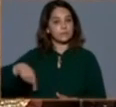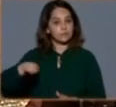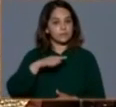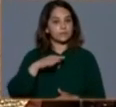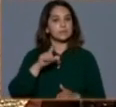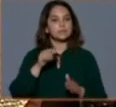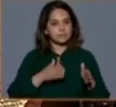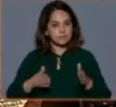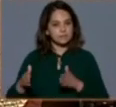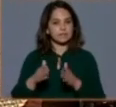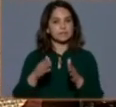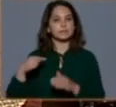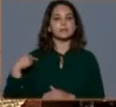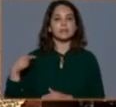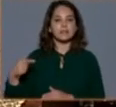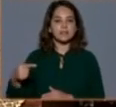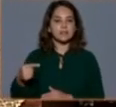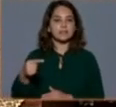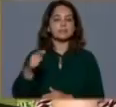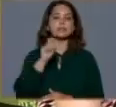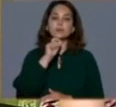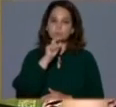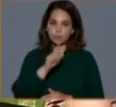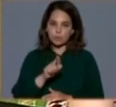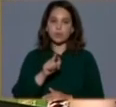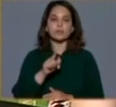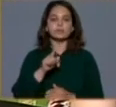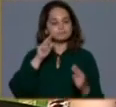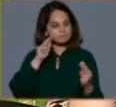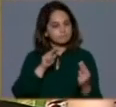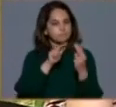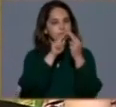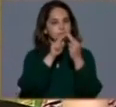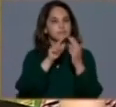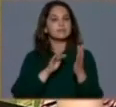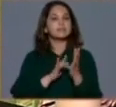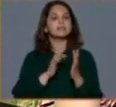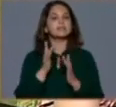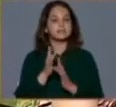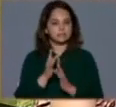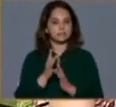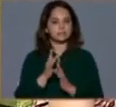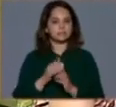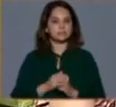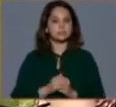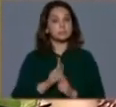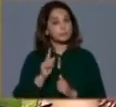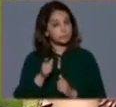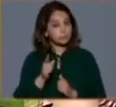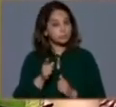dos nossos dias. Pode ser lugar de encontro com Cristo. Por